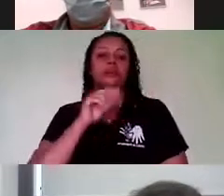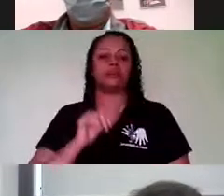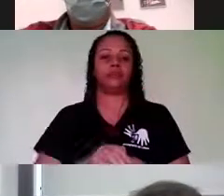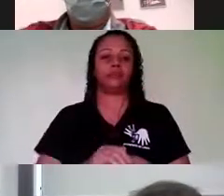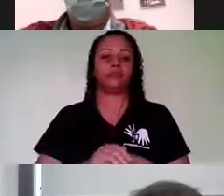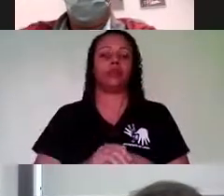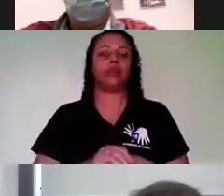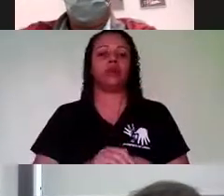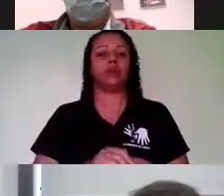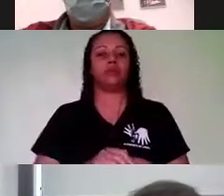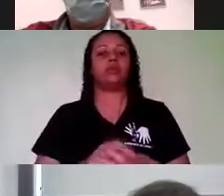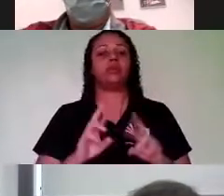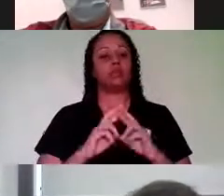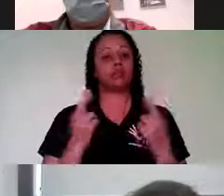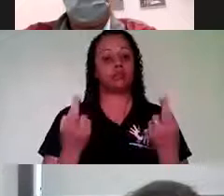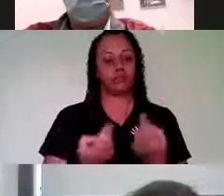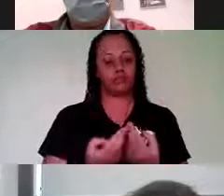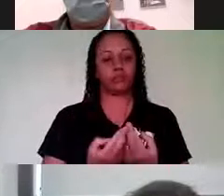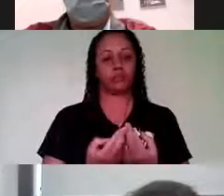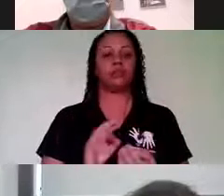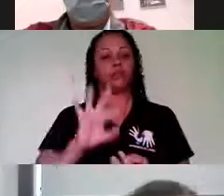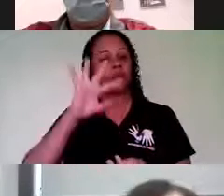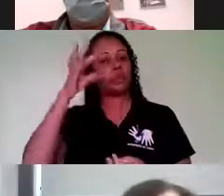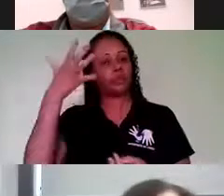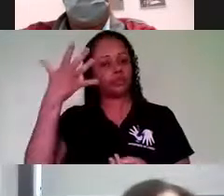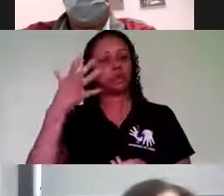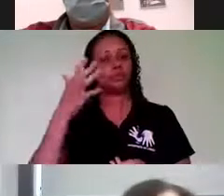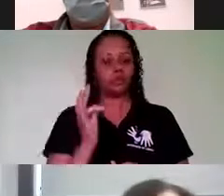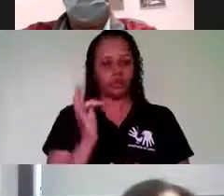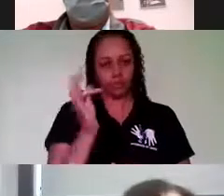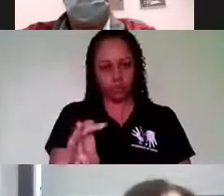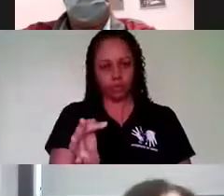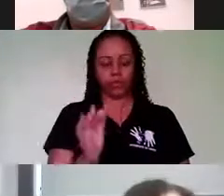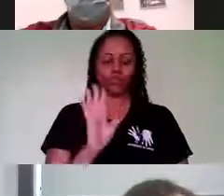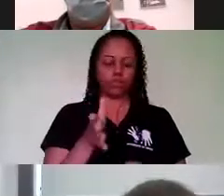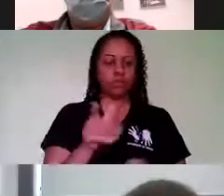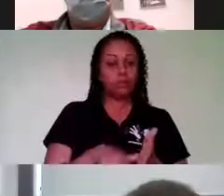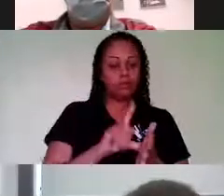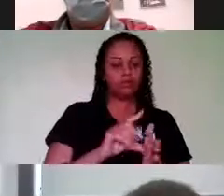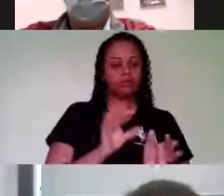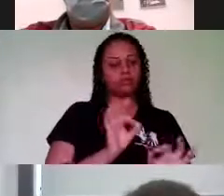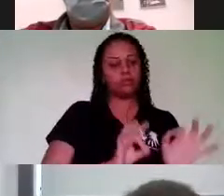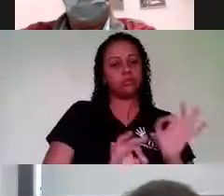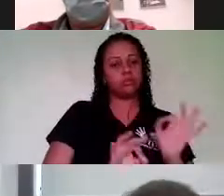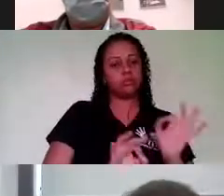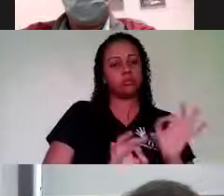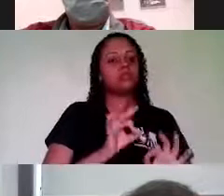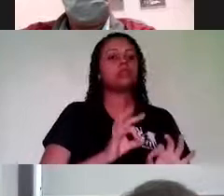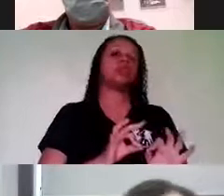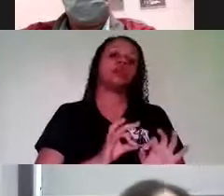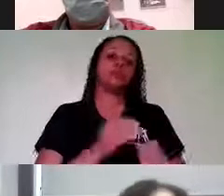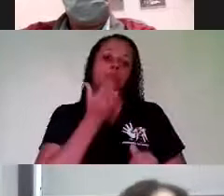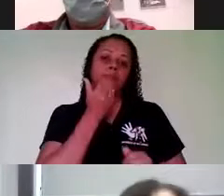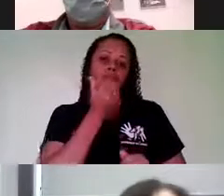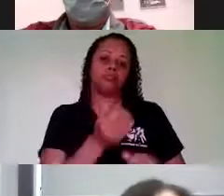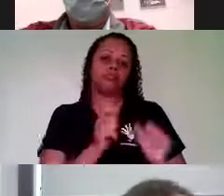nessa atividade, que é uma atividade que já estava andando, né, já estava andando a organização. E aí sugerimos fazer a reunião, que